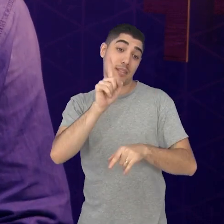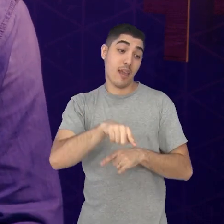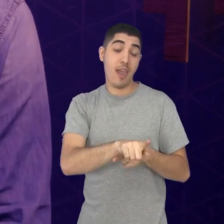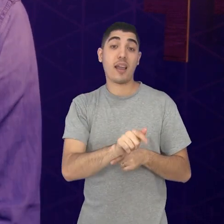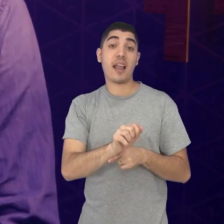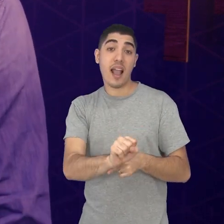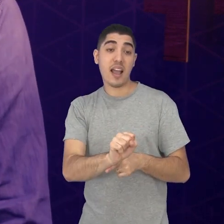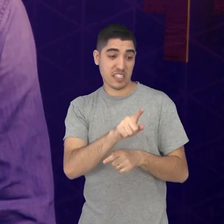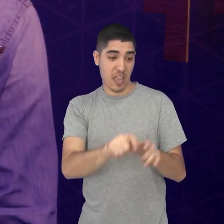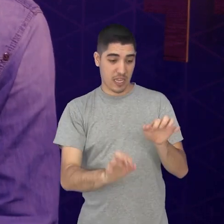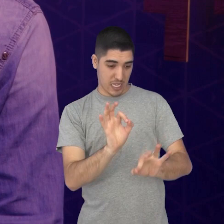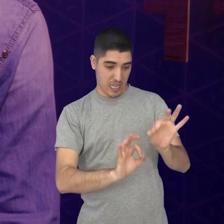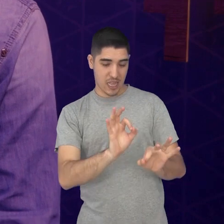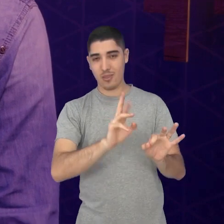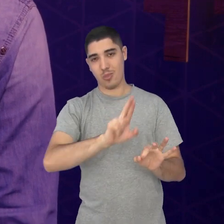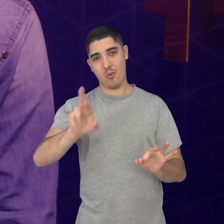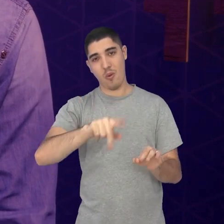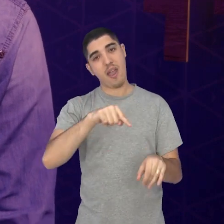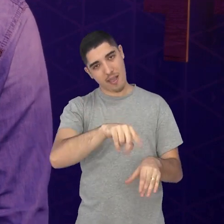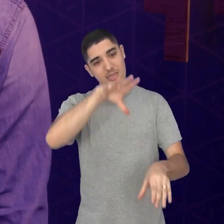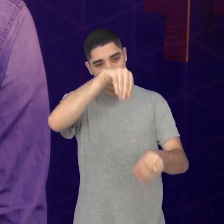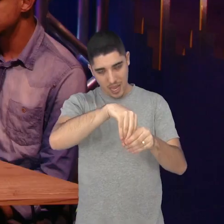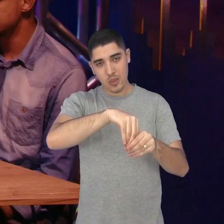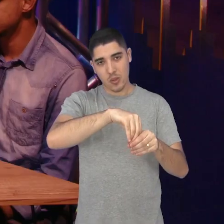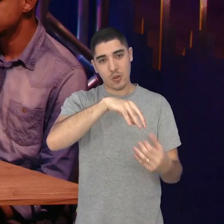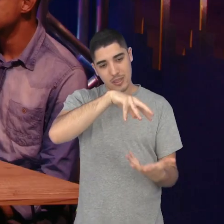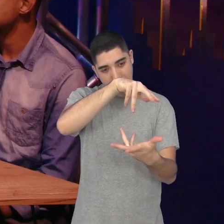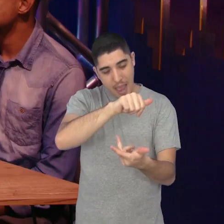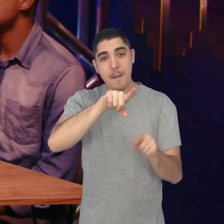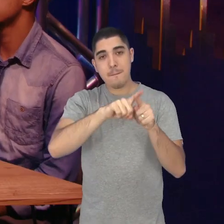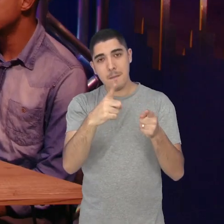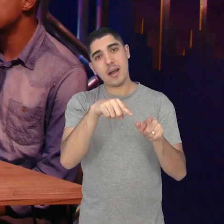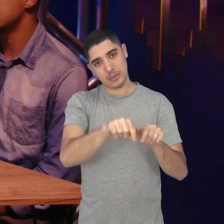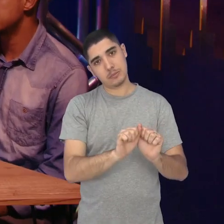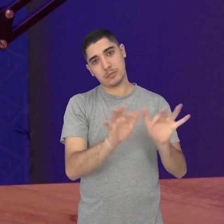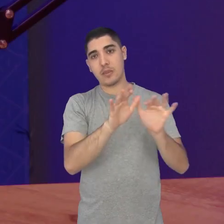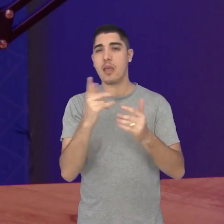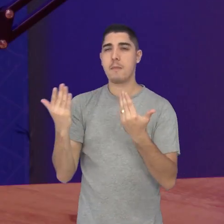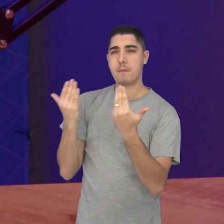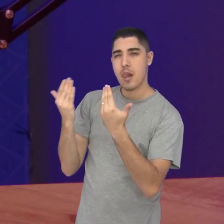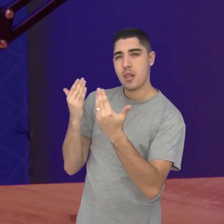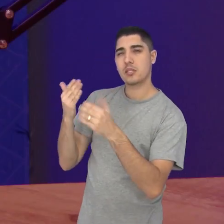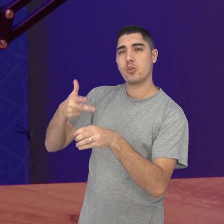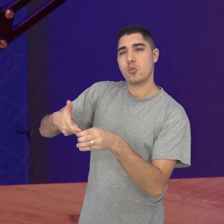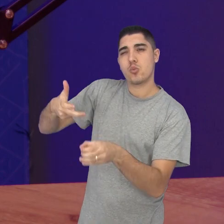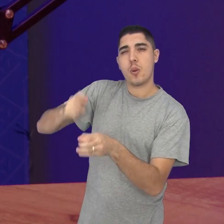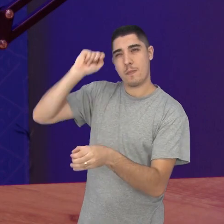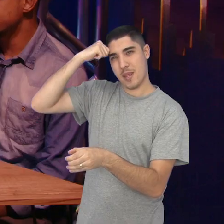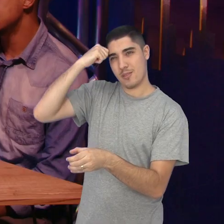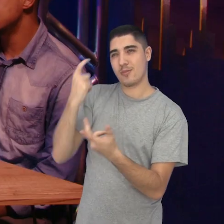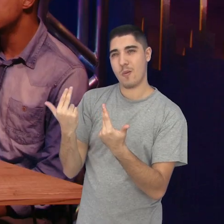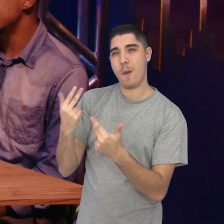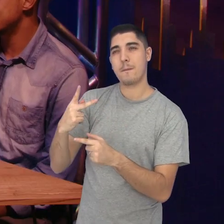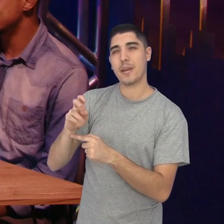é feito, ele tá lá na terra, mas ele é poluente. Bem semelhante ao petróleo mesmo, né? Exatamente. E aqui